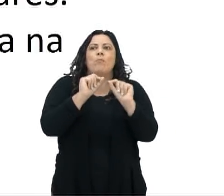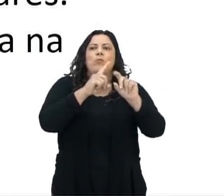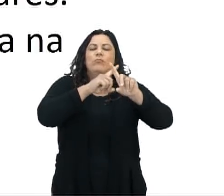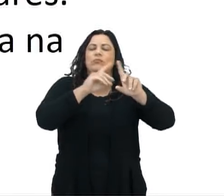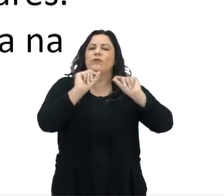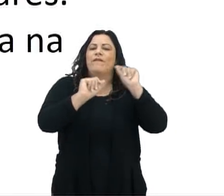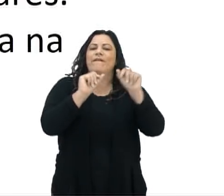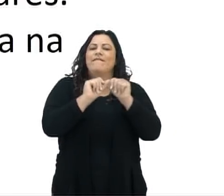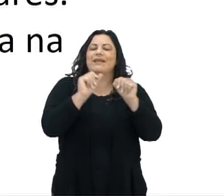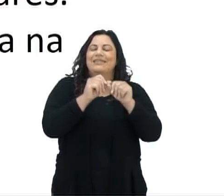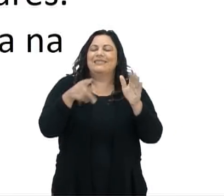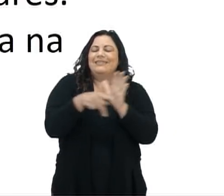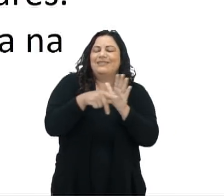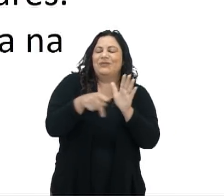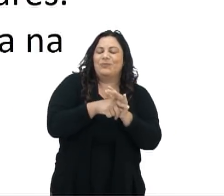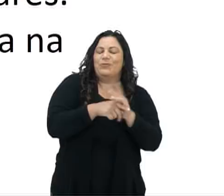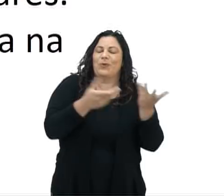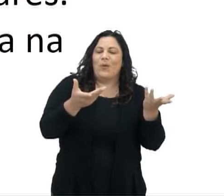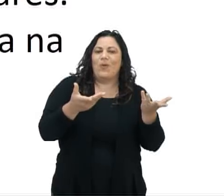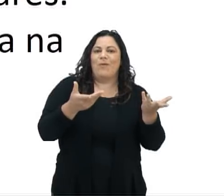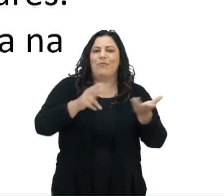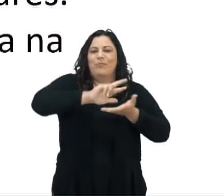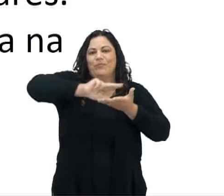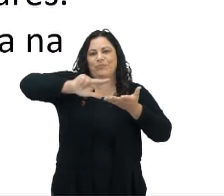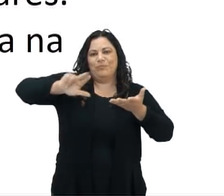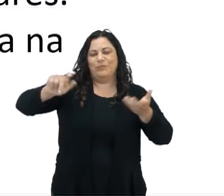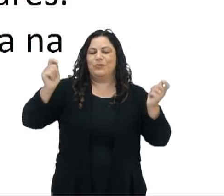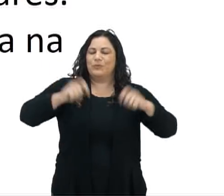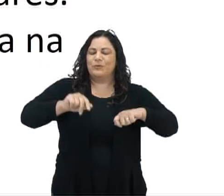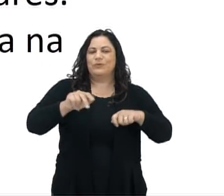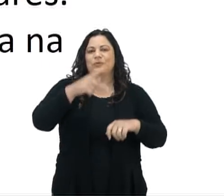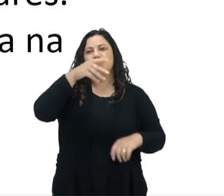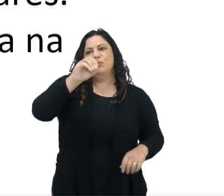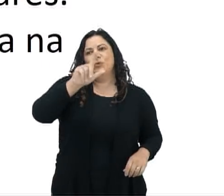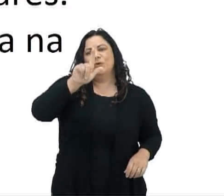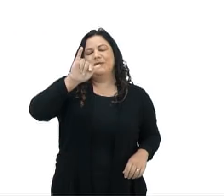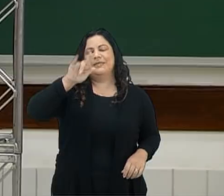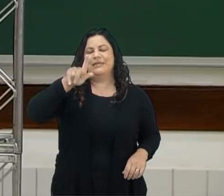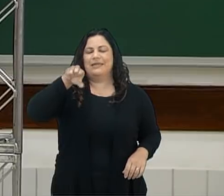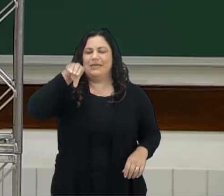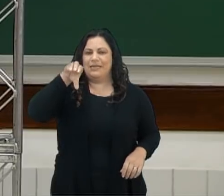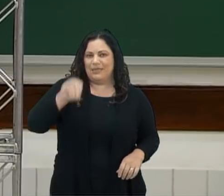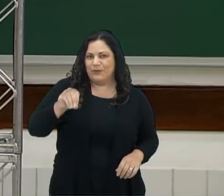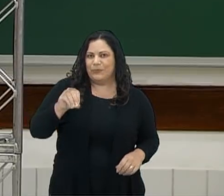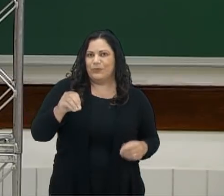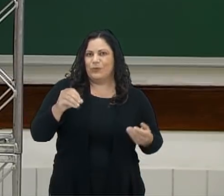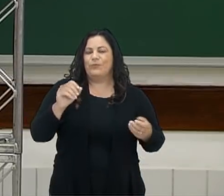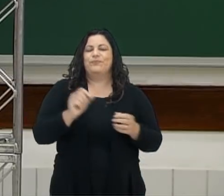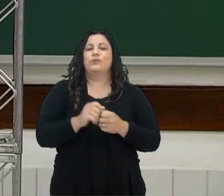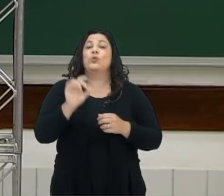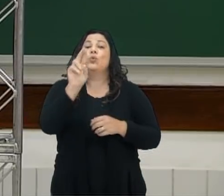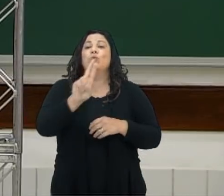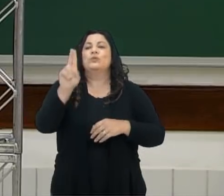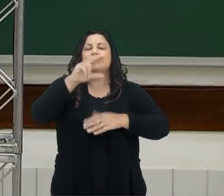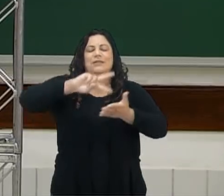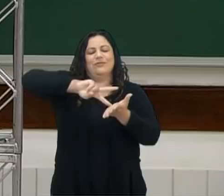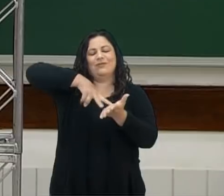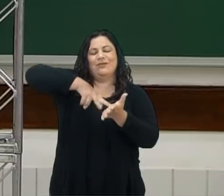apenas o compasso e a régua, tá? Espero que tenha sido útil para vocês. Continuamos aqui no nosso